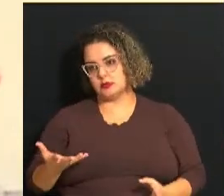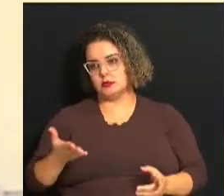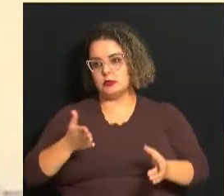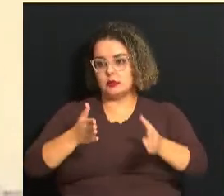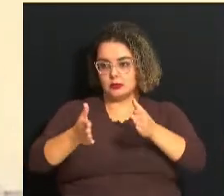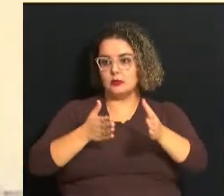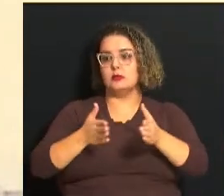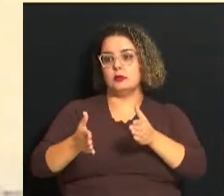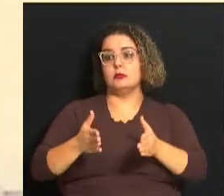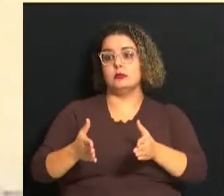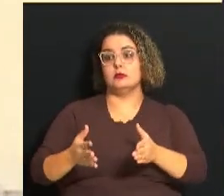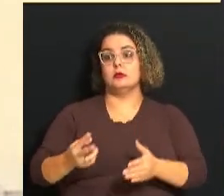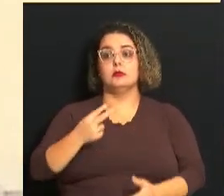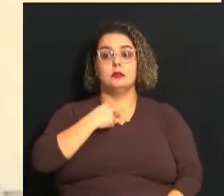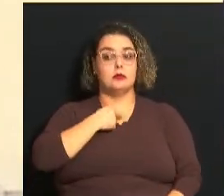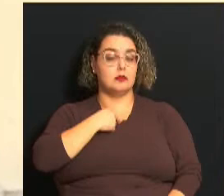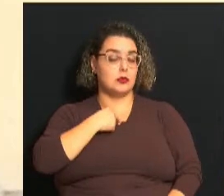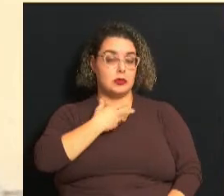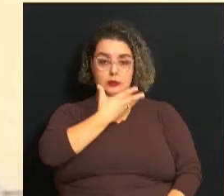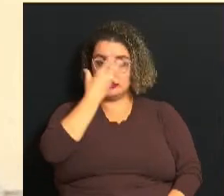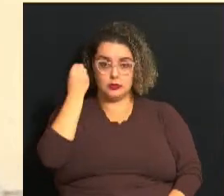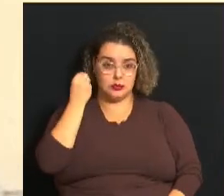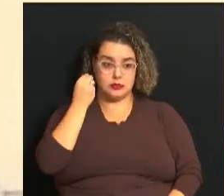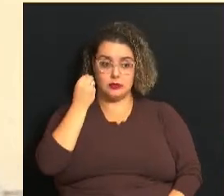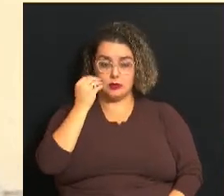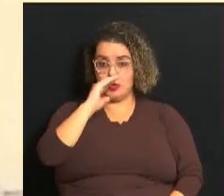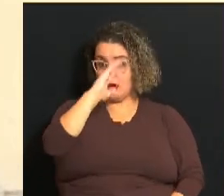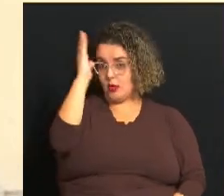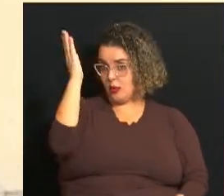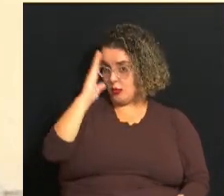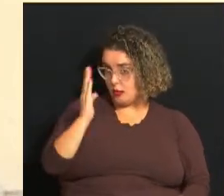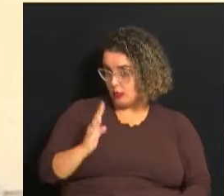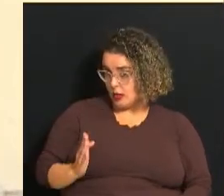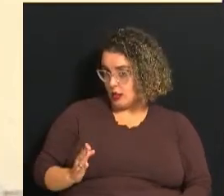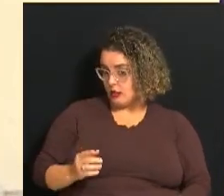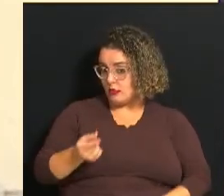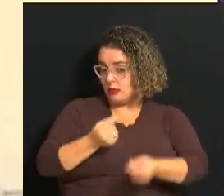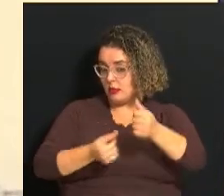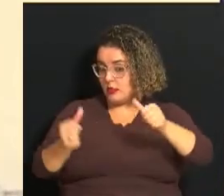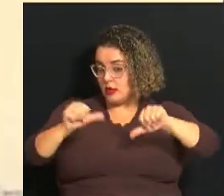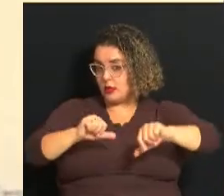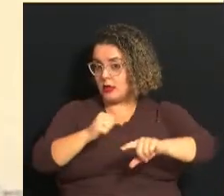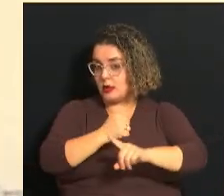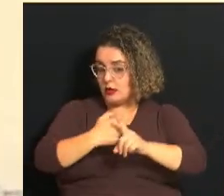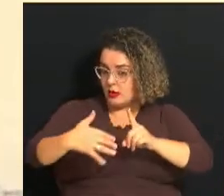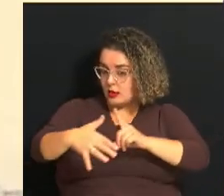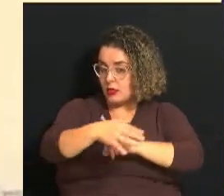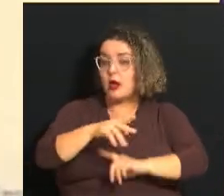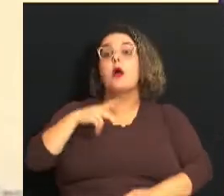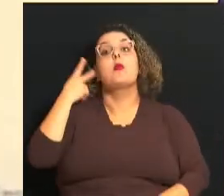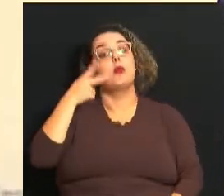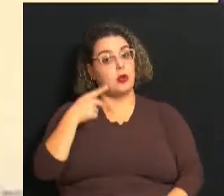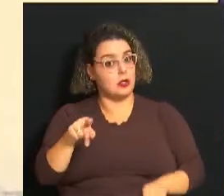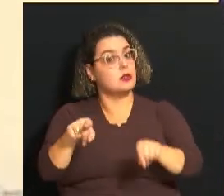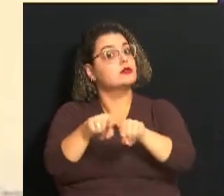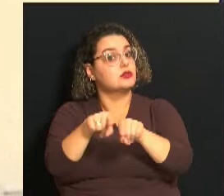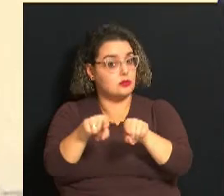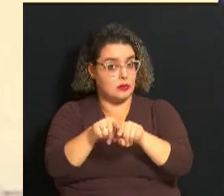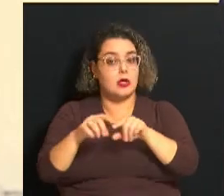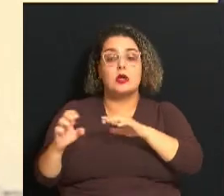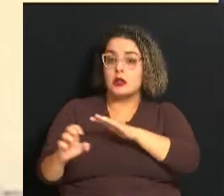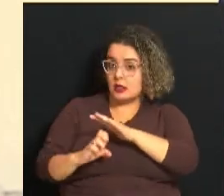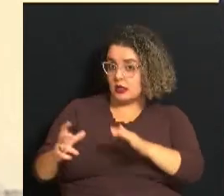recente aqui no próximo podemos que seu contexto né o Brasil vive uma crise financeira e econômica social e política que também as empresas